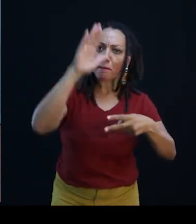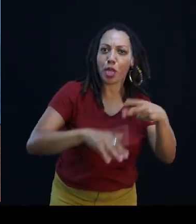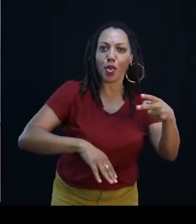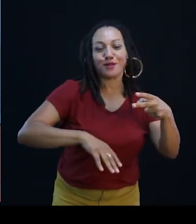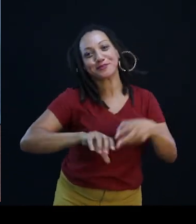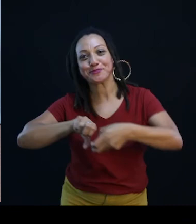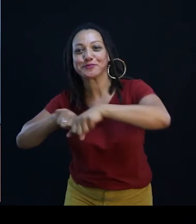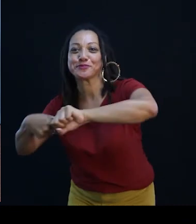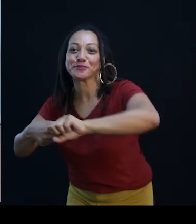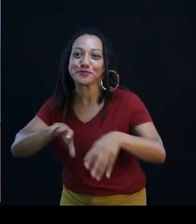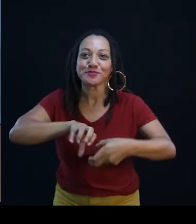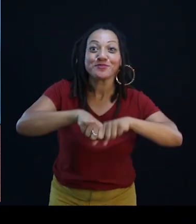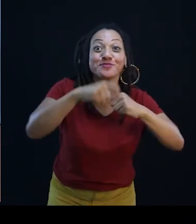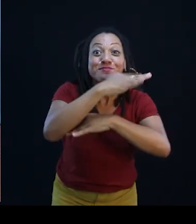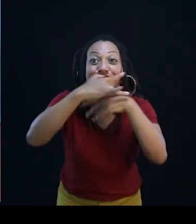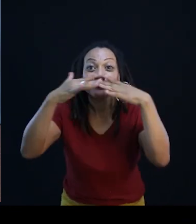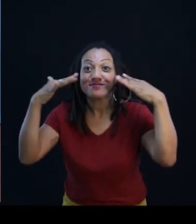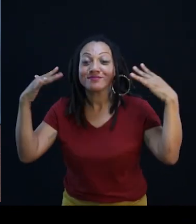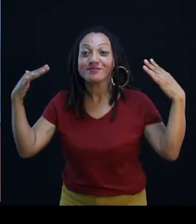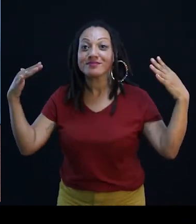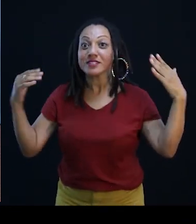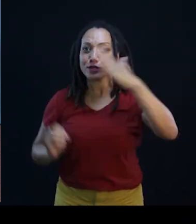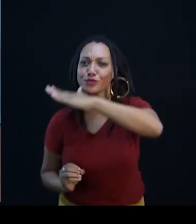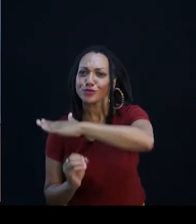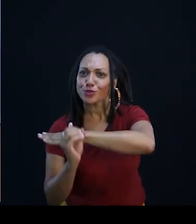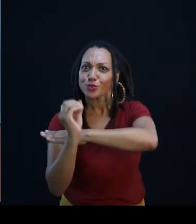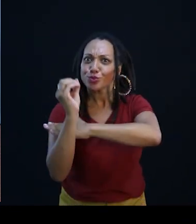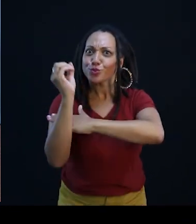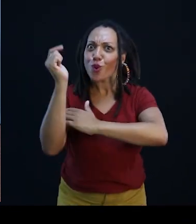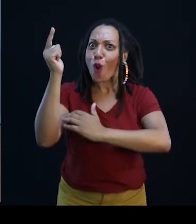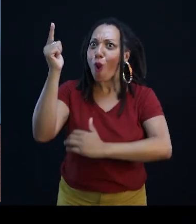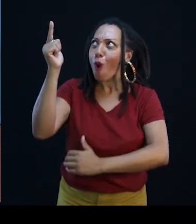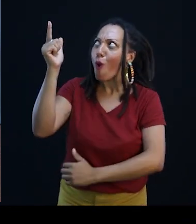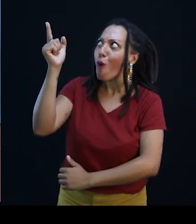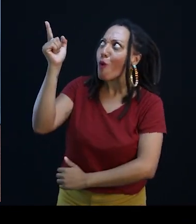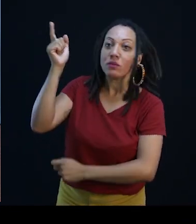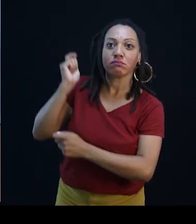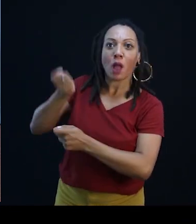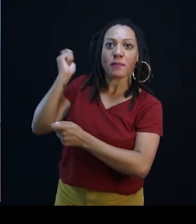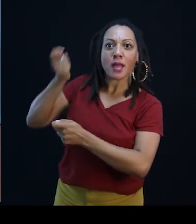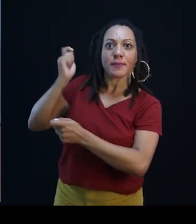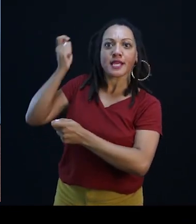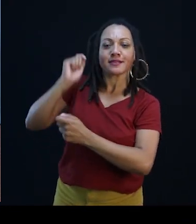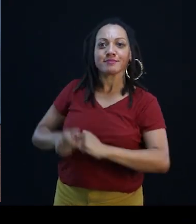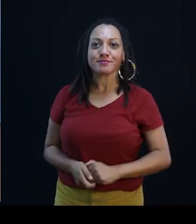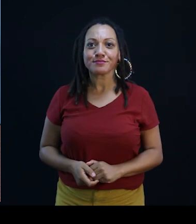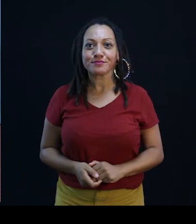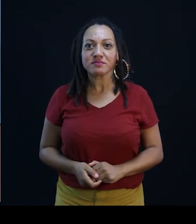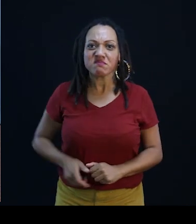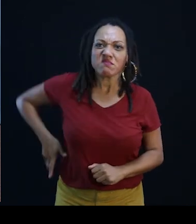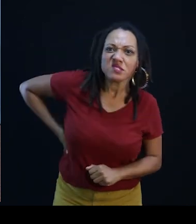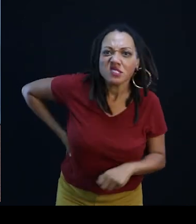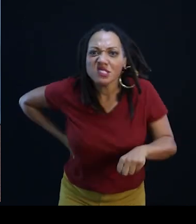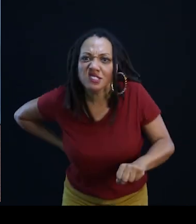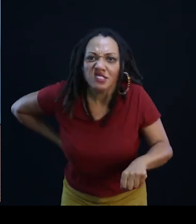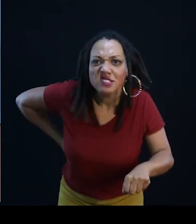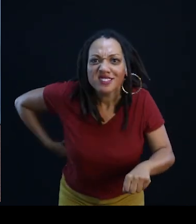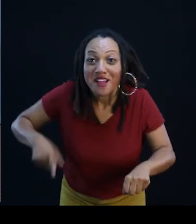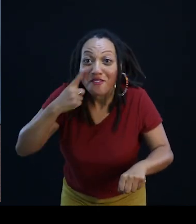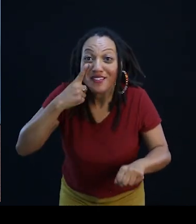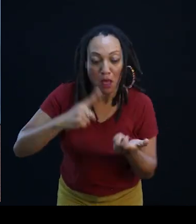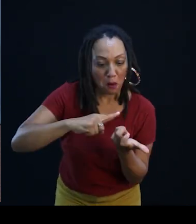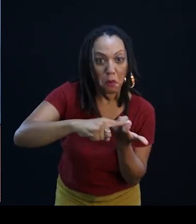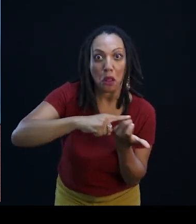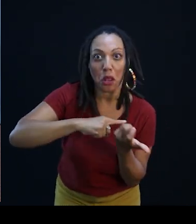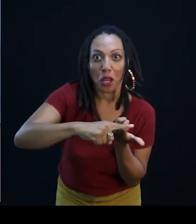lavadeira. Quanto mais torce, mais cheira. E o sol vem nascendo ali. Eu vi uma velhinha